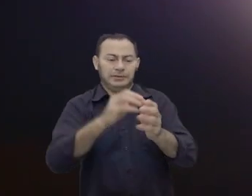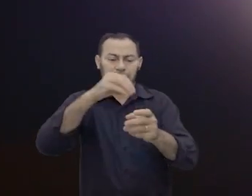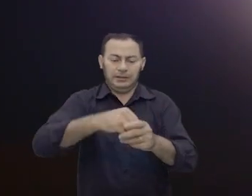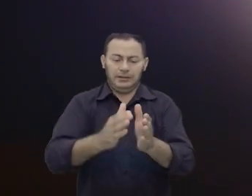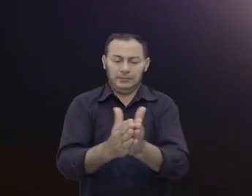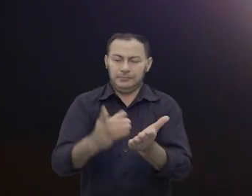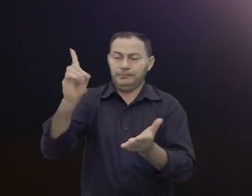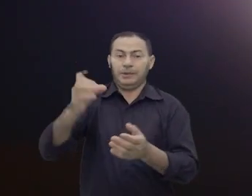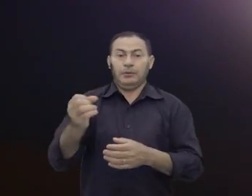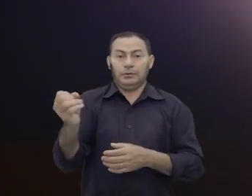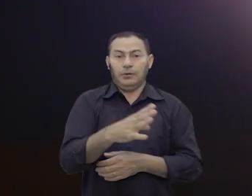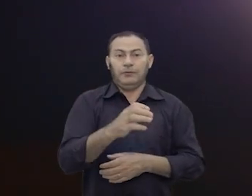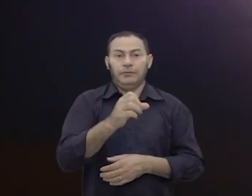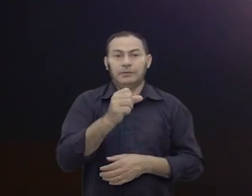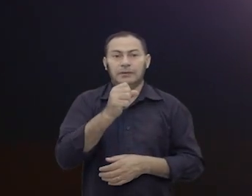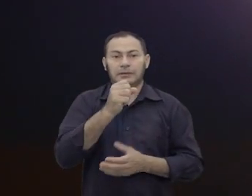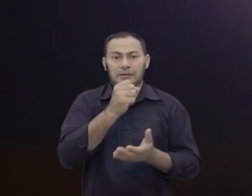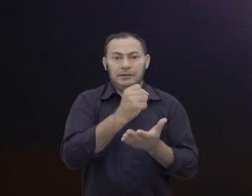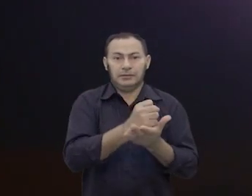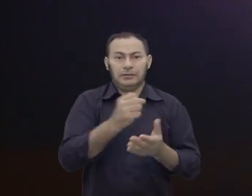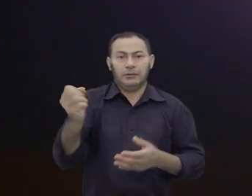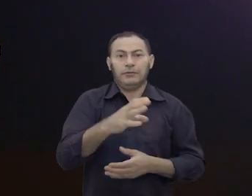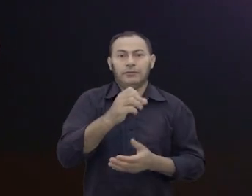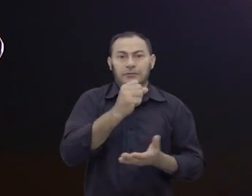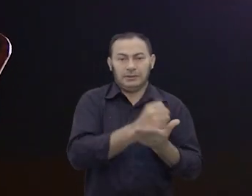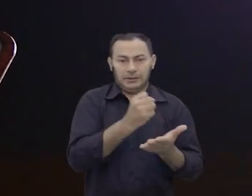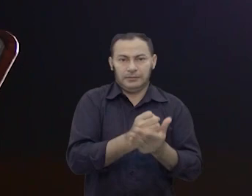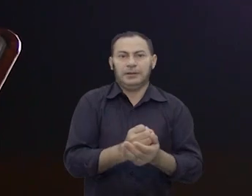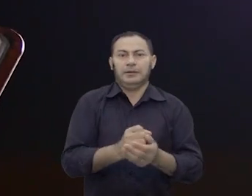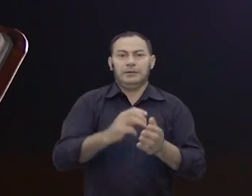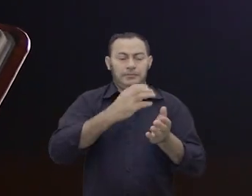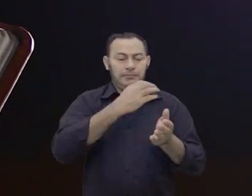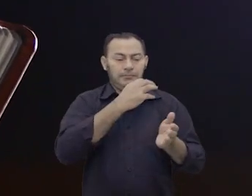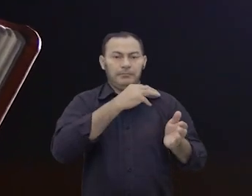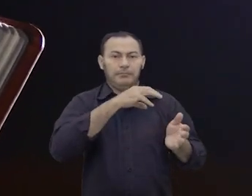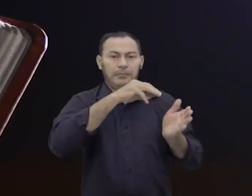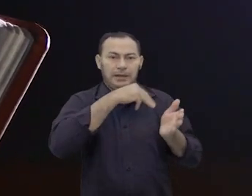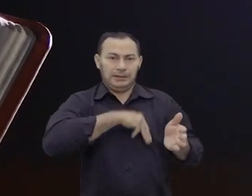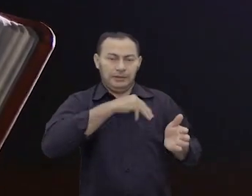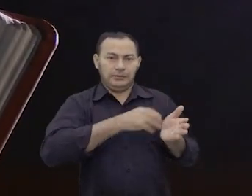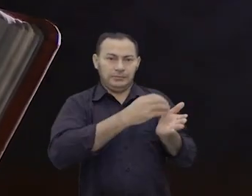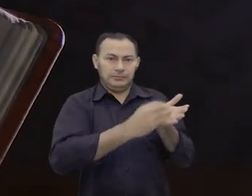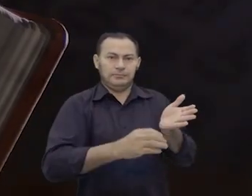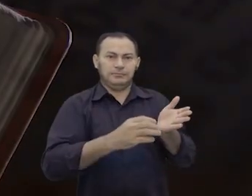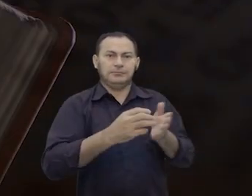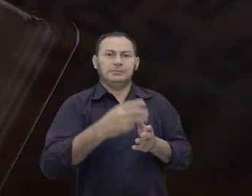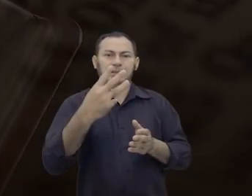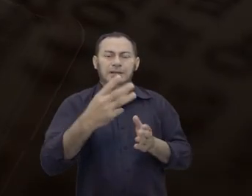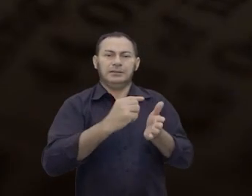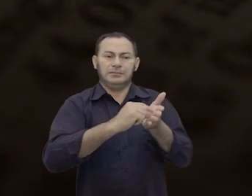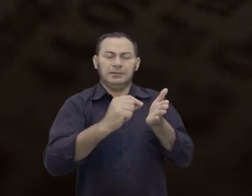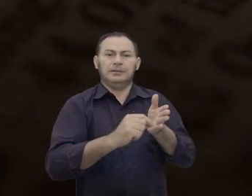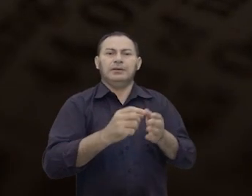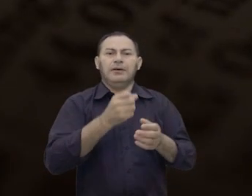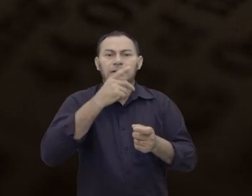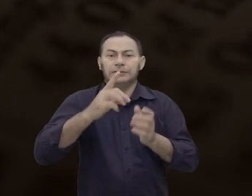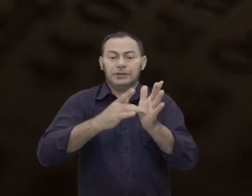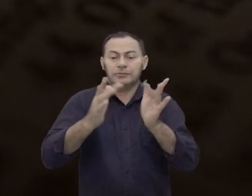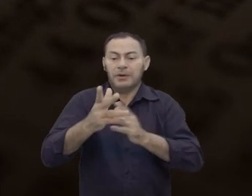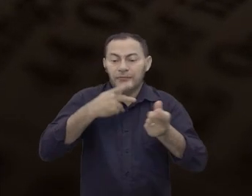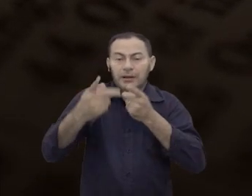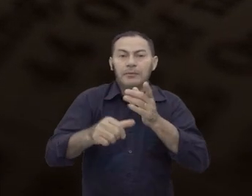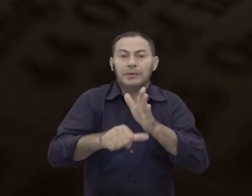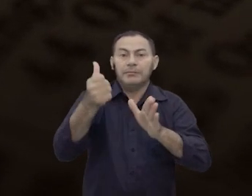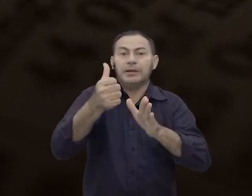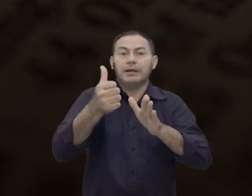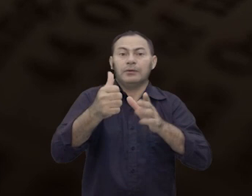Escrituras. No Novo Testamento, em Mateus capítulo 6, verso 33, Jesus disse a seus discípulos: busquem, pois, em